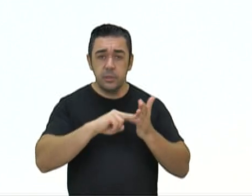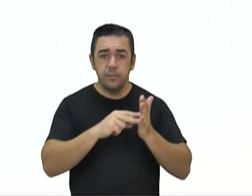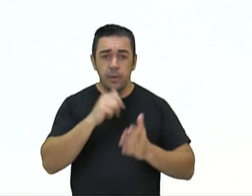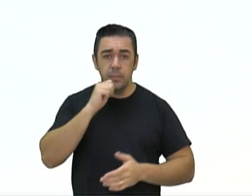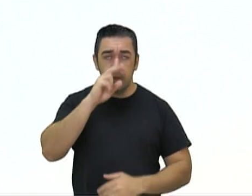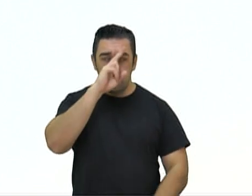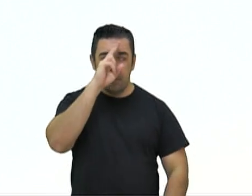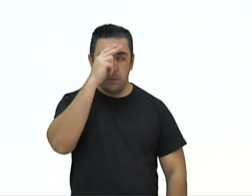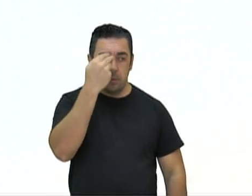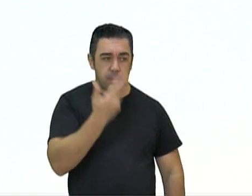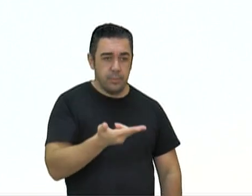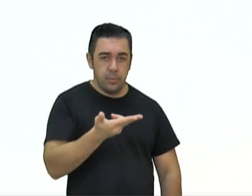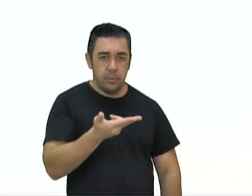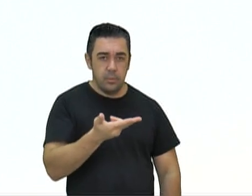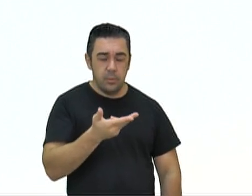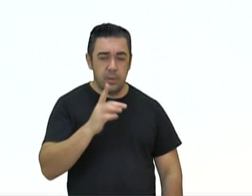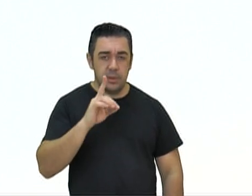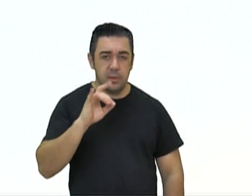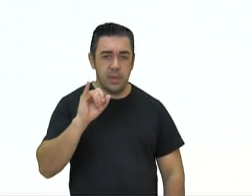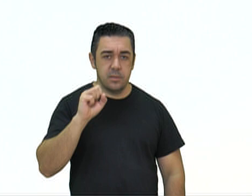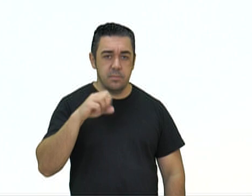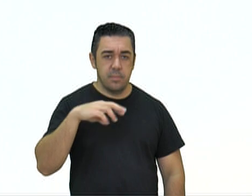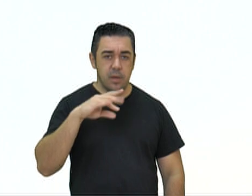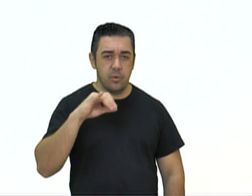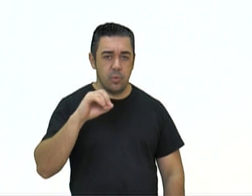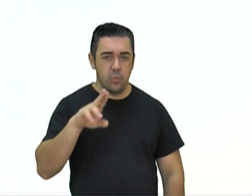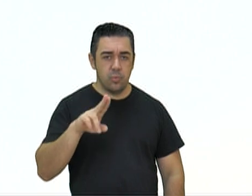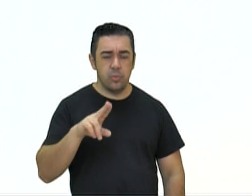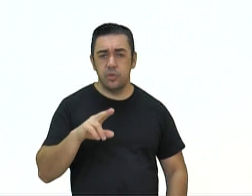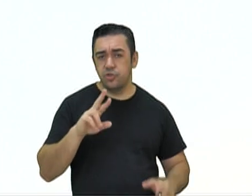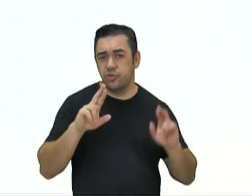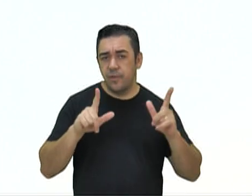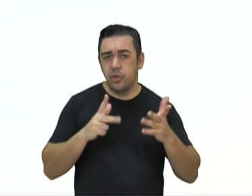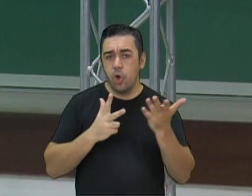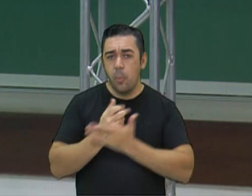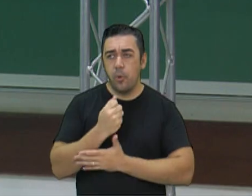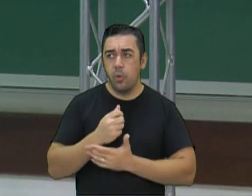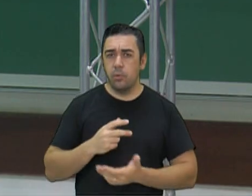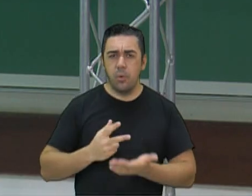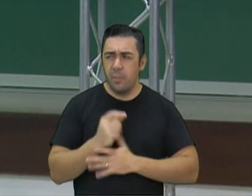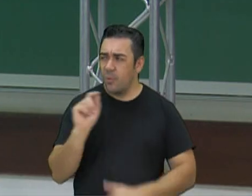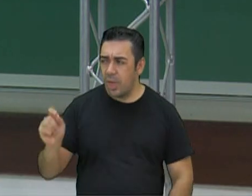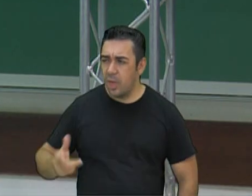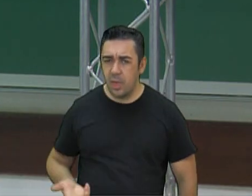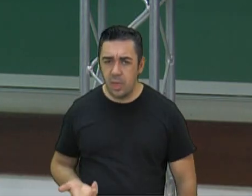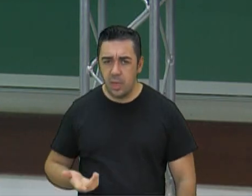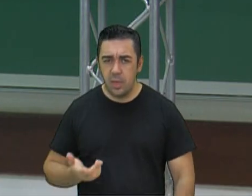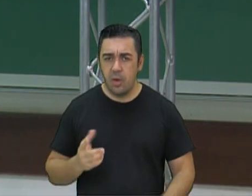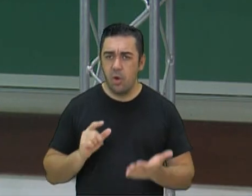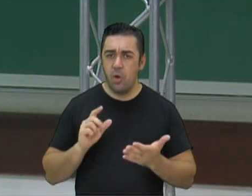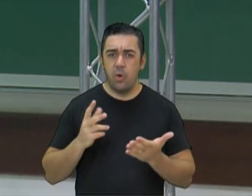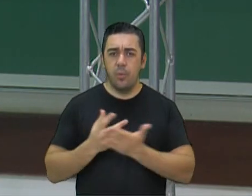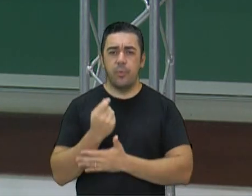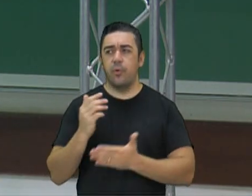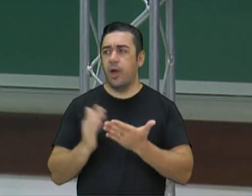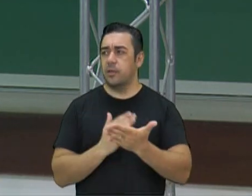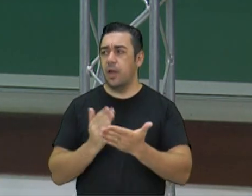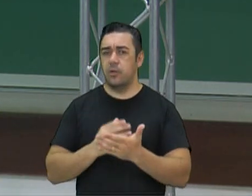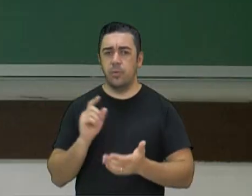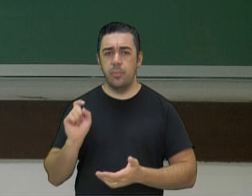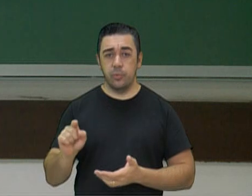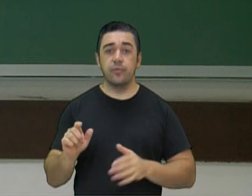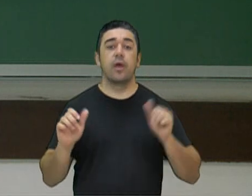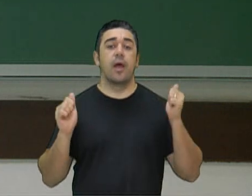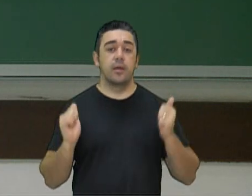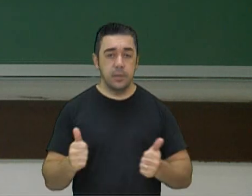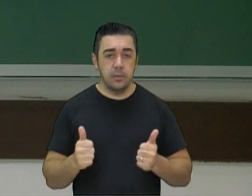Maria, não pede complemento, né? Diferente de eu dizer Maria comprou. E alguém vai perguntar, peraí, mas comprou o quê? Ah, comprou um caderno, ponto final, aí